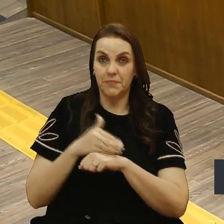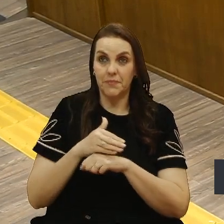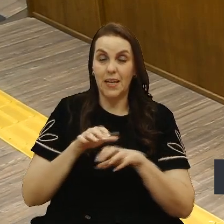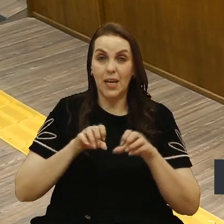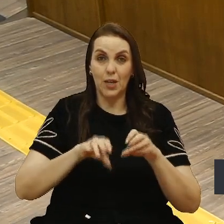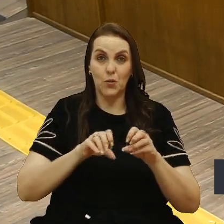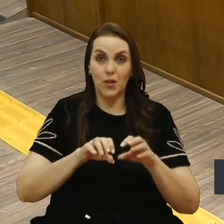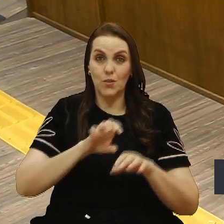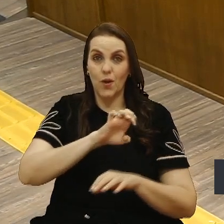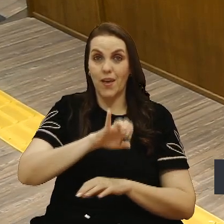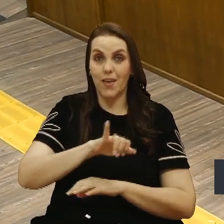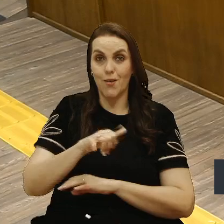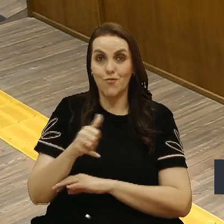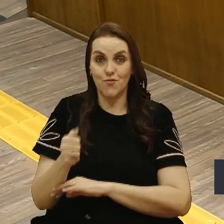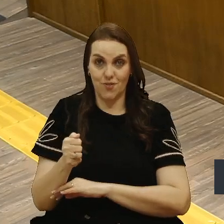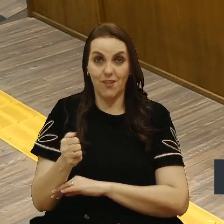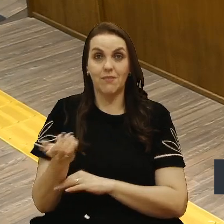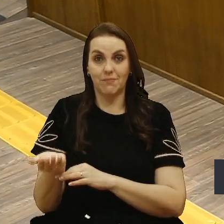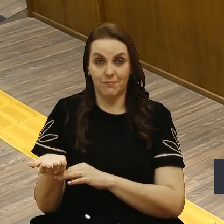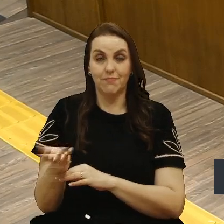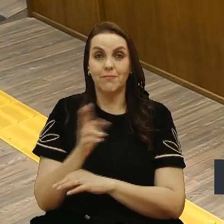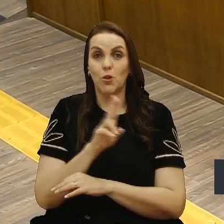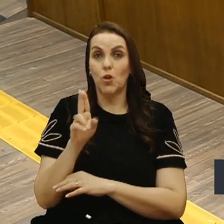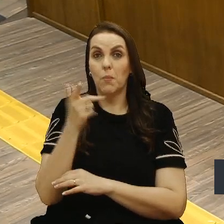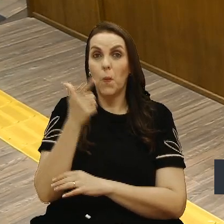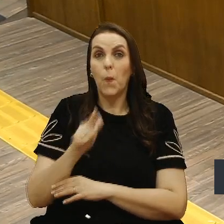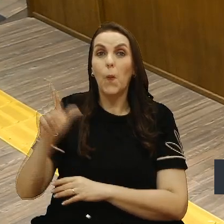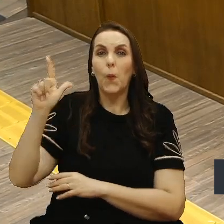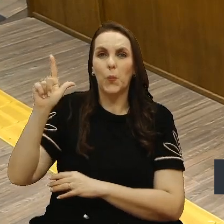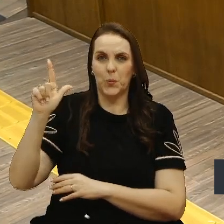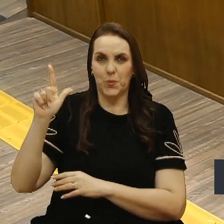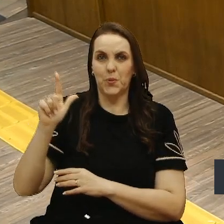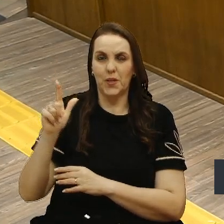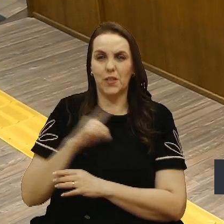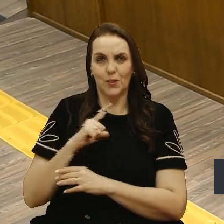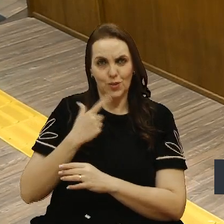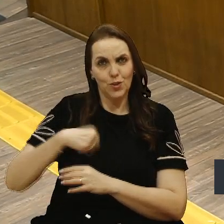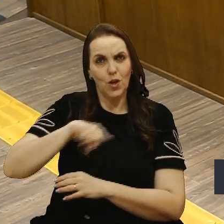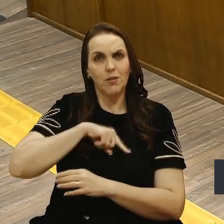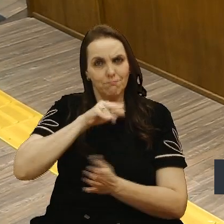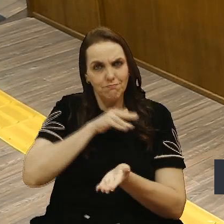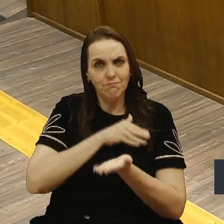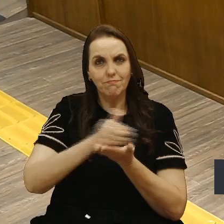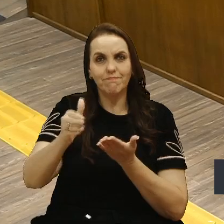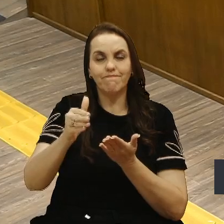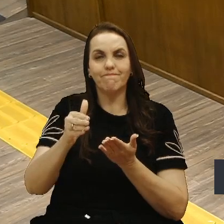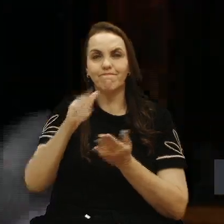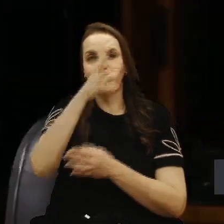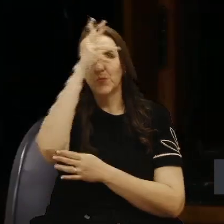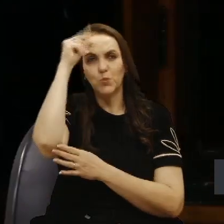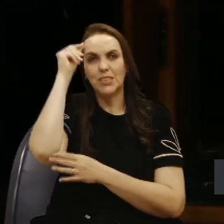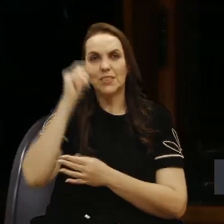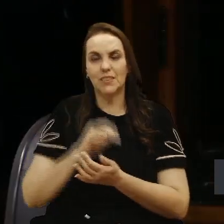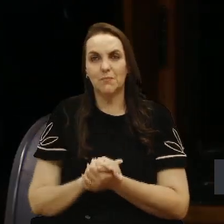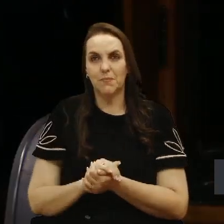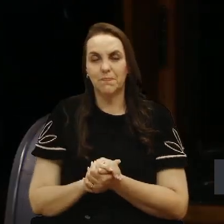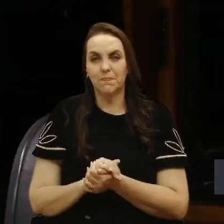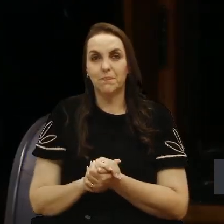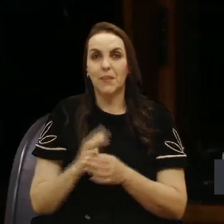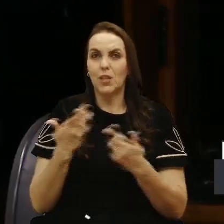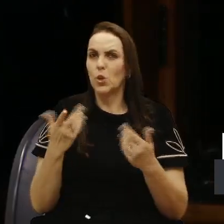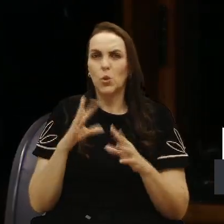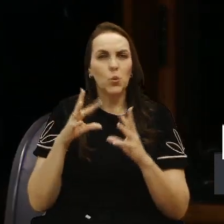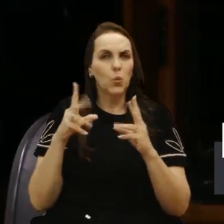educação de jovens e adultos, inclusive quando o nome era outro, né? Nós somos precursores na rede municipal. E todas as